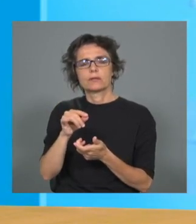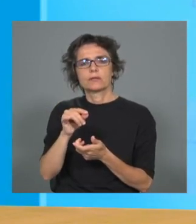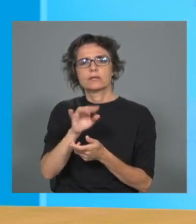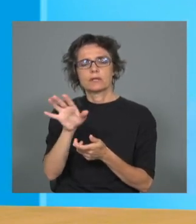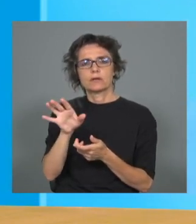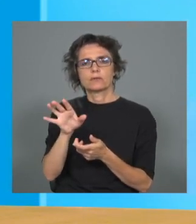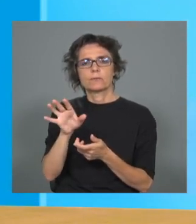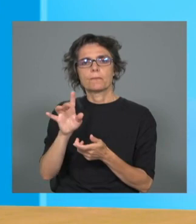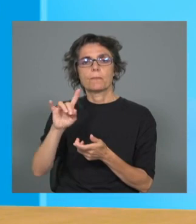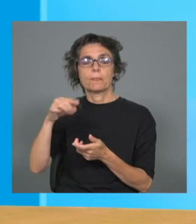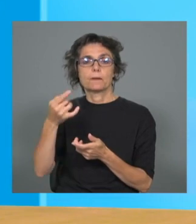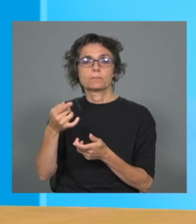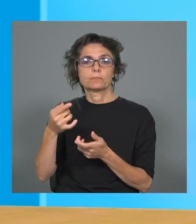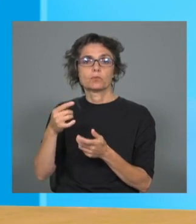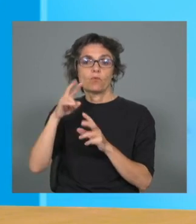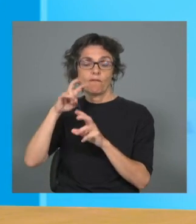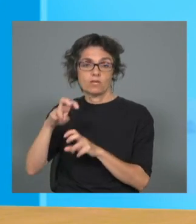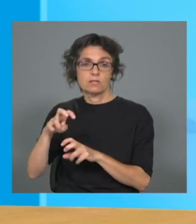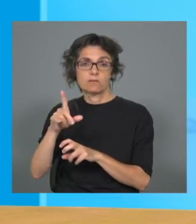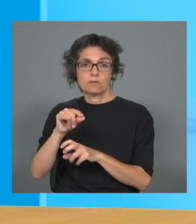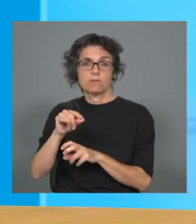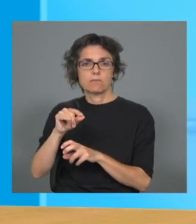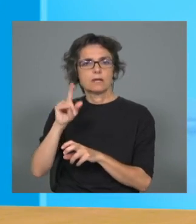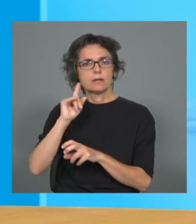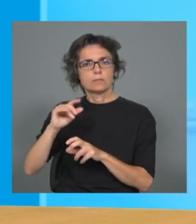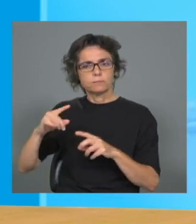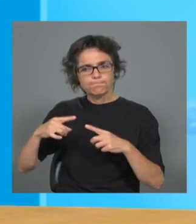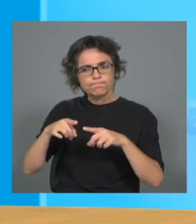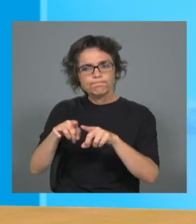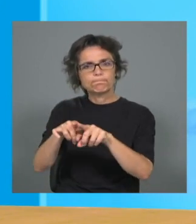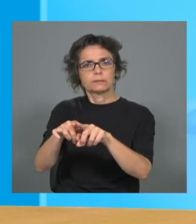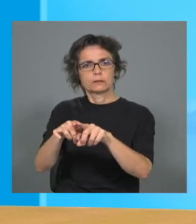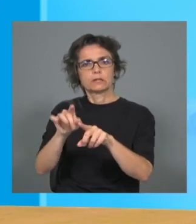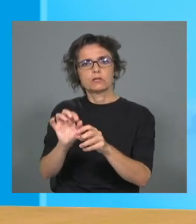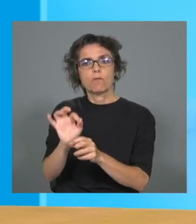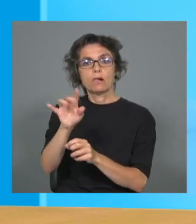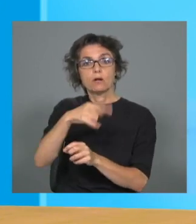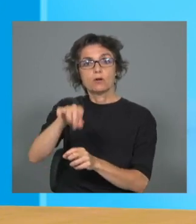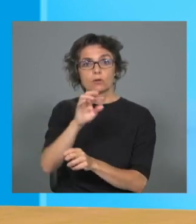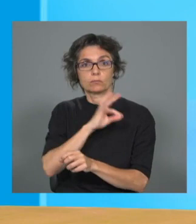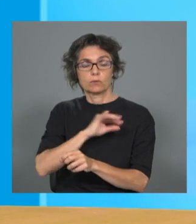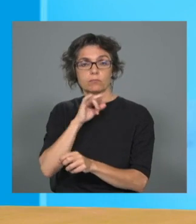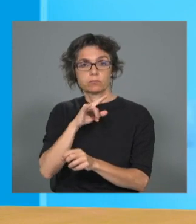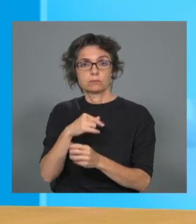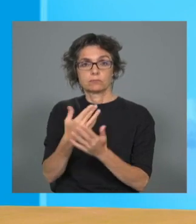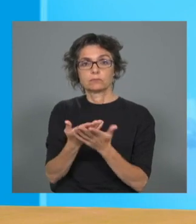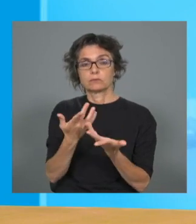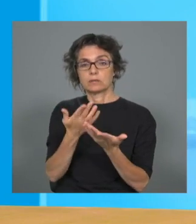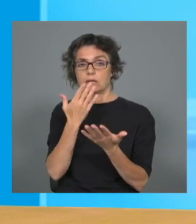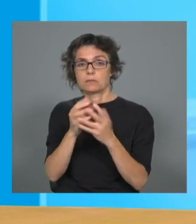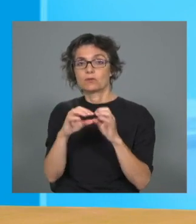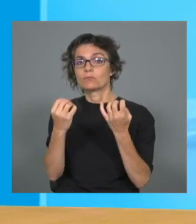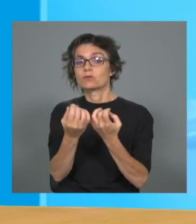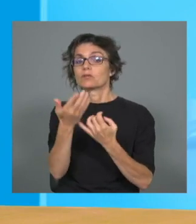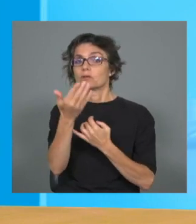também aqui depois o desenvolvimento da investigação é certamente também um contributo que nós profissionais podemos dar à sociedade e podemos